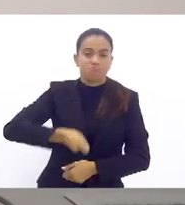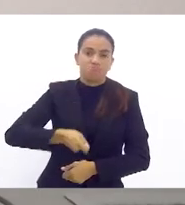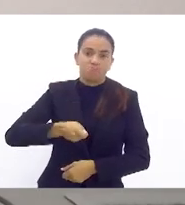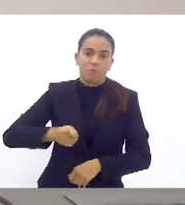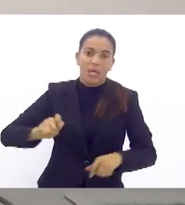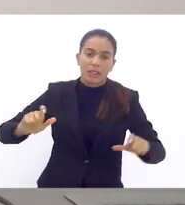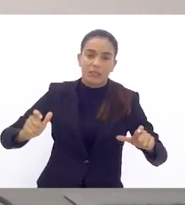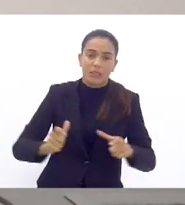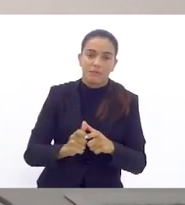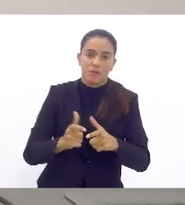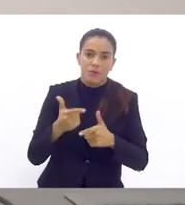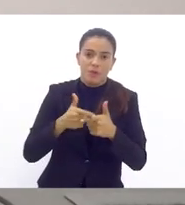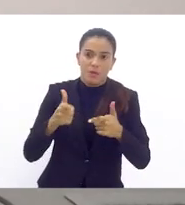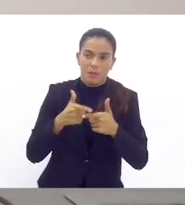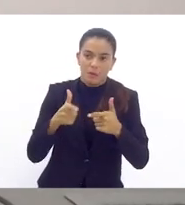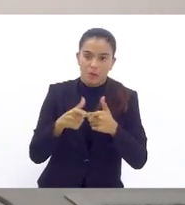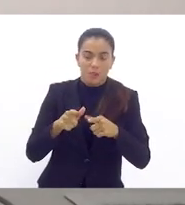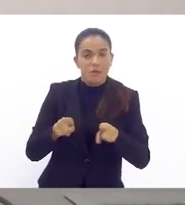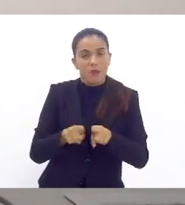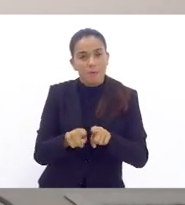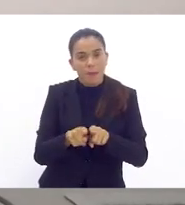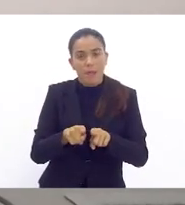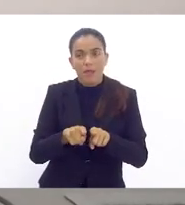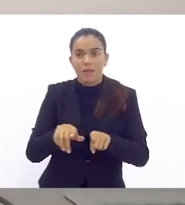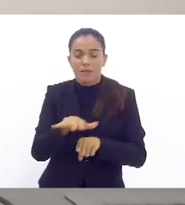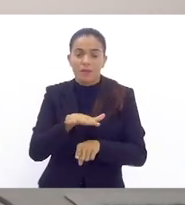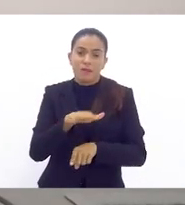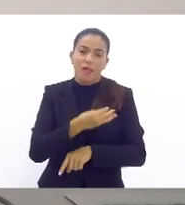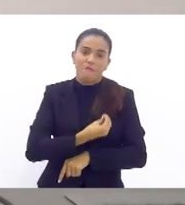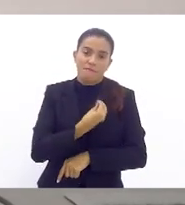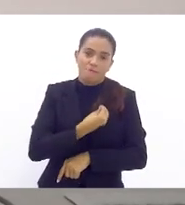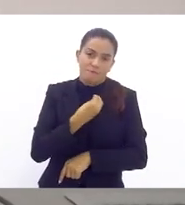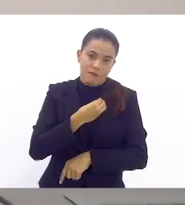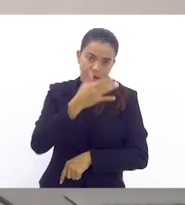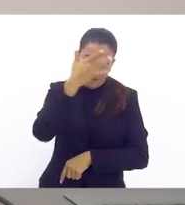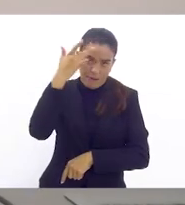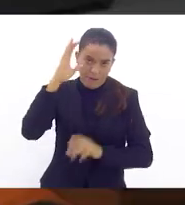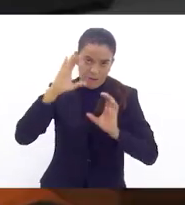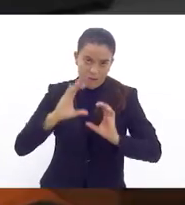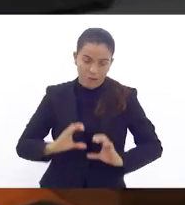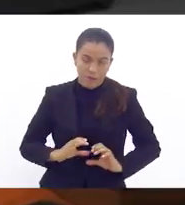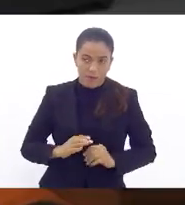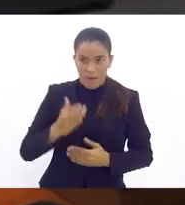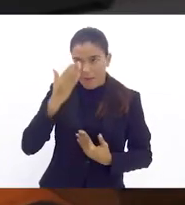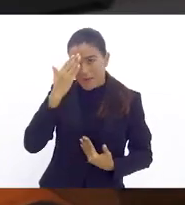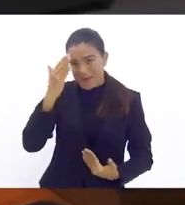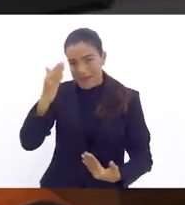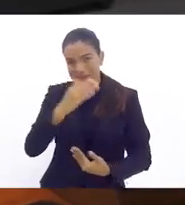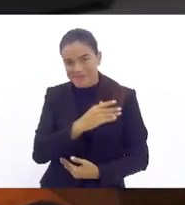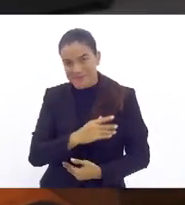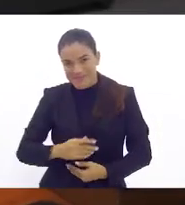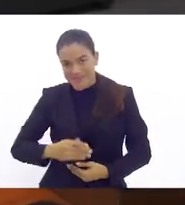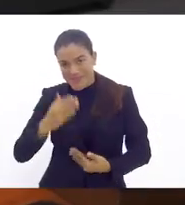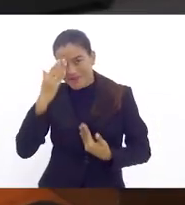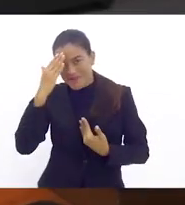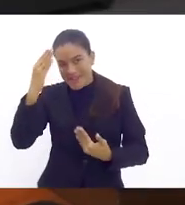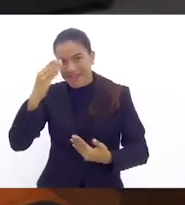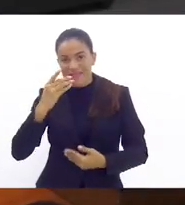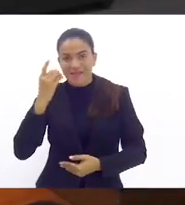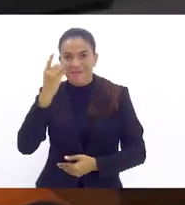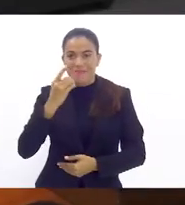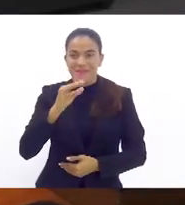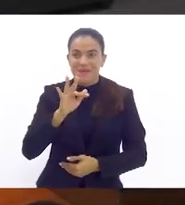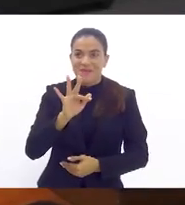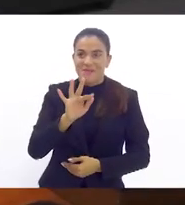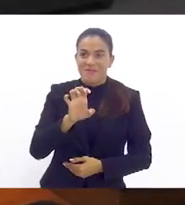esse problema no Estado do Rio de Janeiro e, consequentemente, na vida do cidadão. Obrigado, presidente. Obrigado, deputado Felipe. Eu acho que já fica